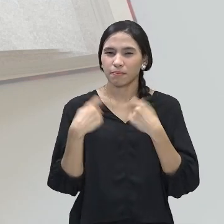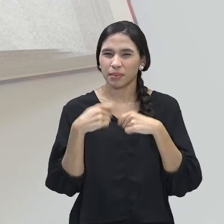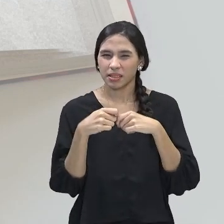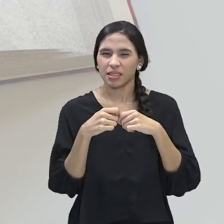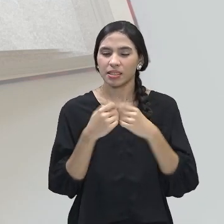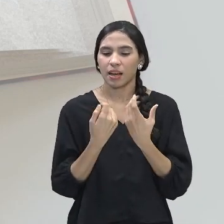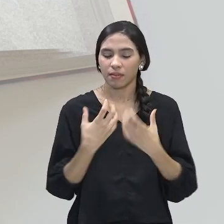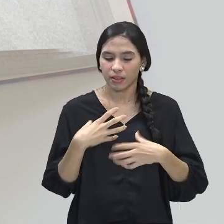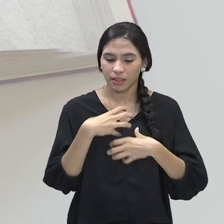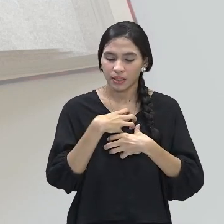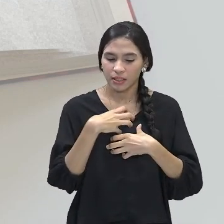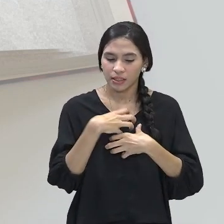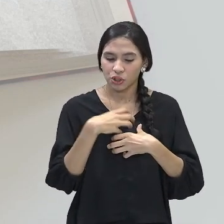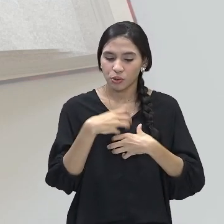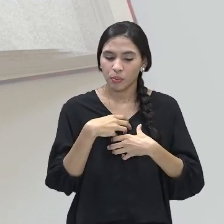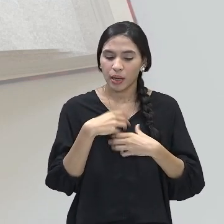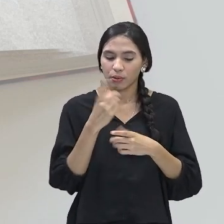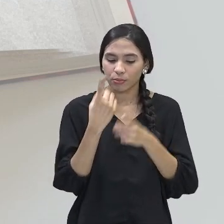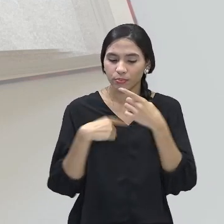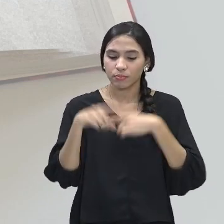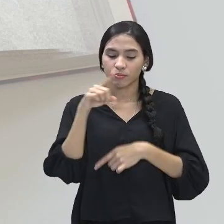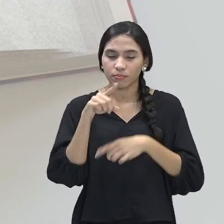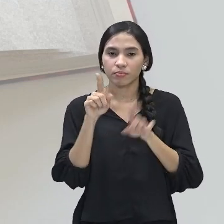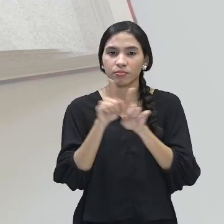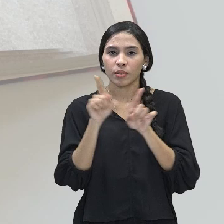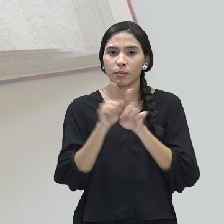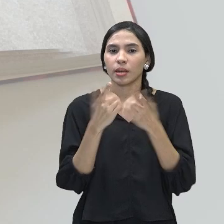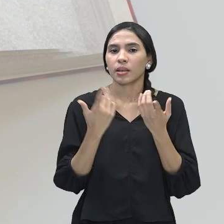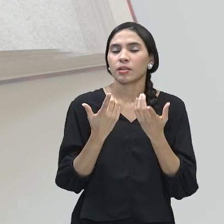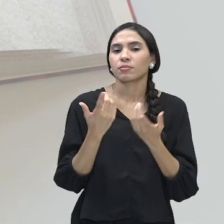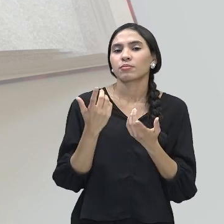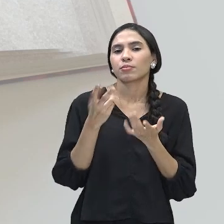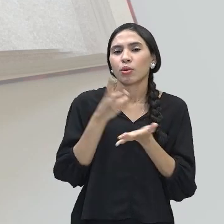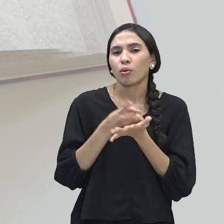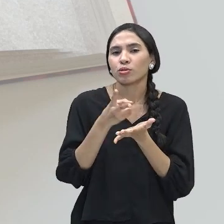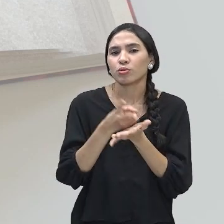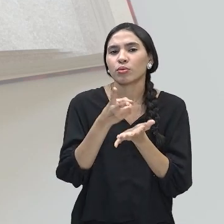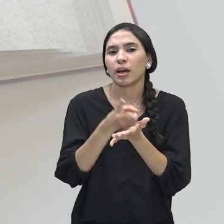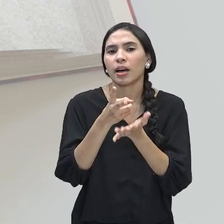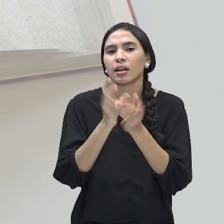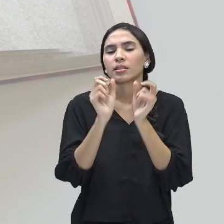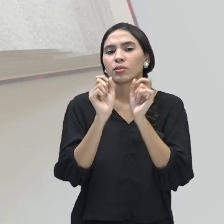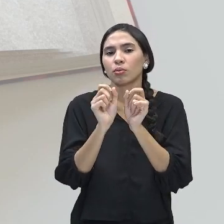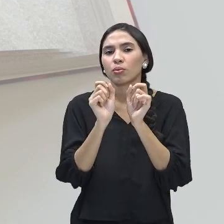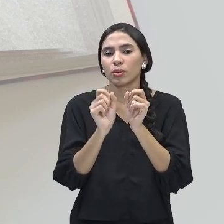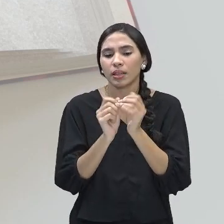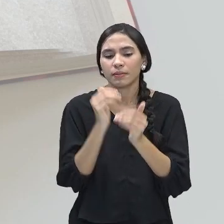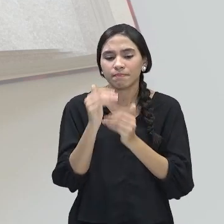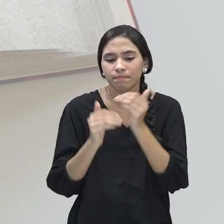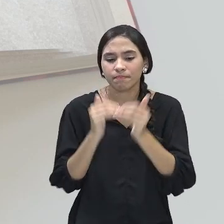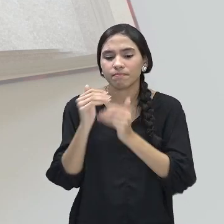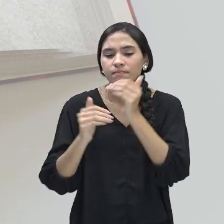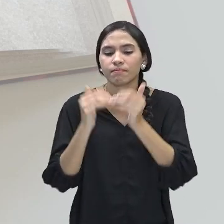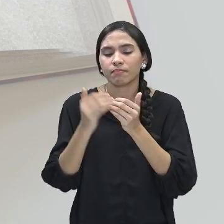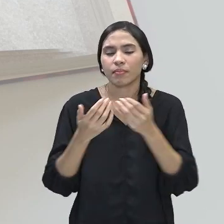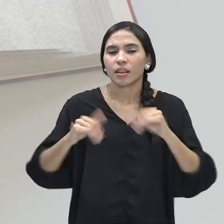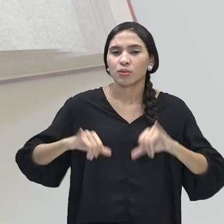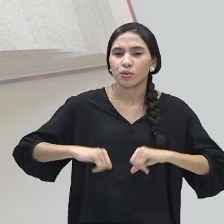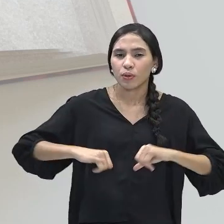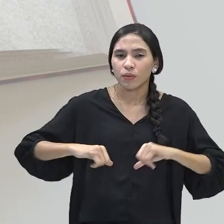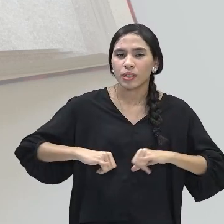estalar em fogo aberto, que terminaria de uma vez a longa gestação da infância e de sua